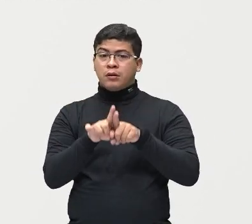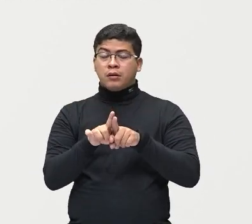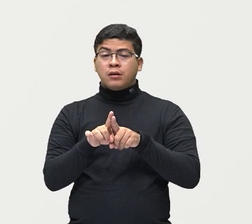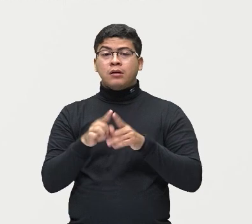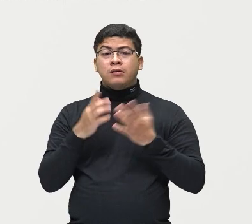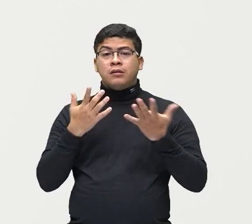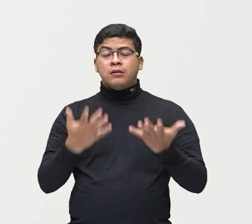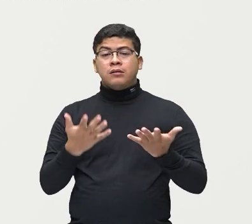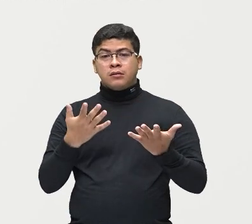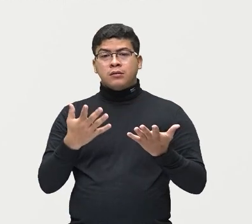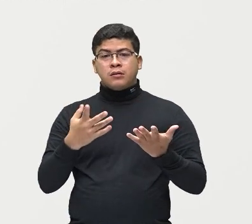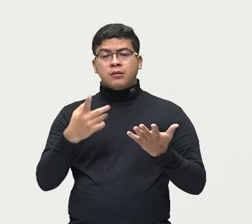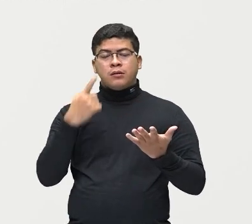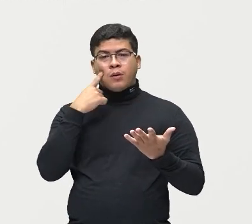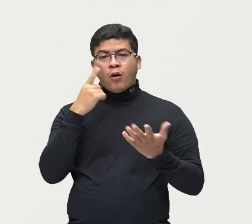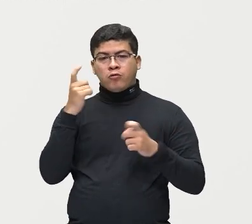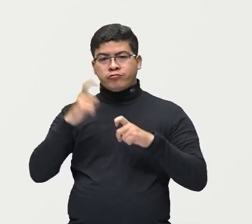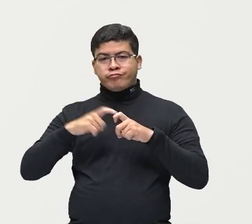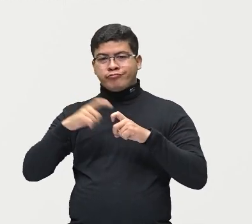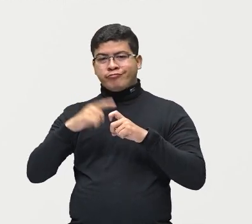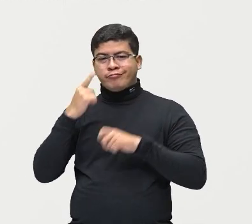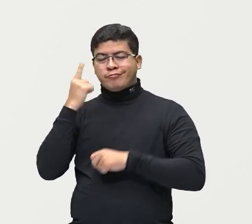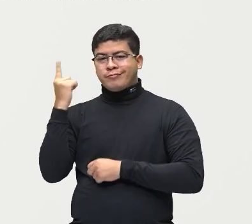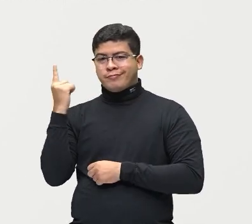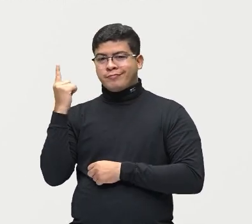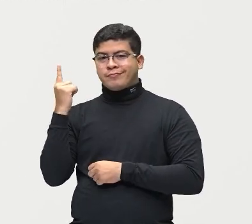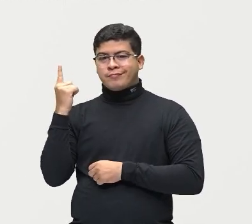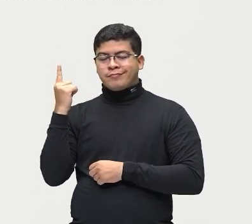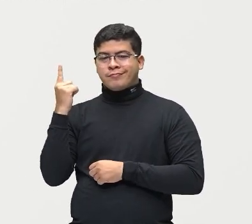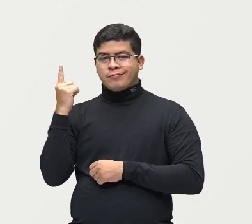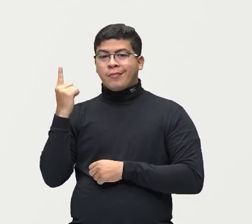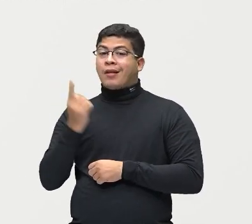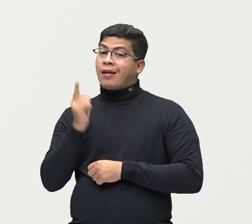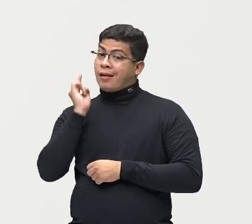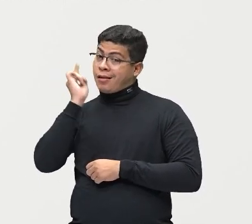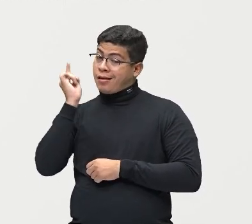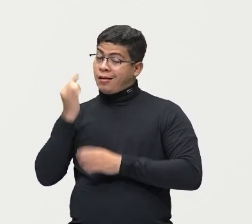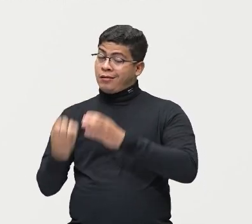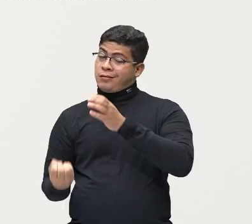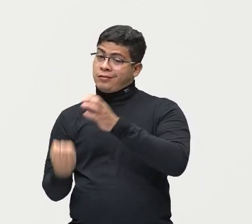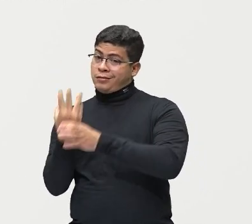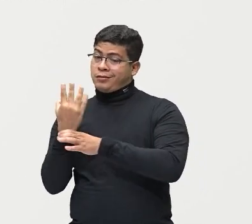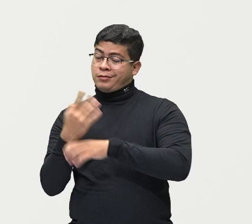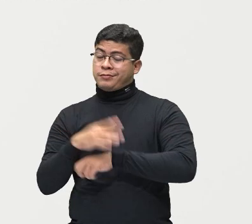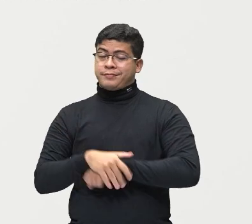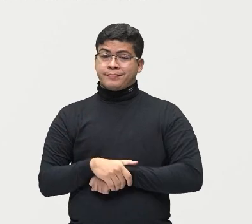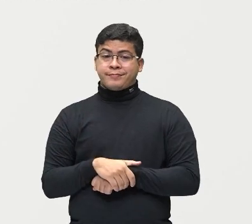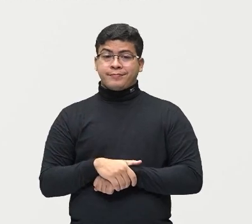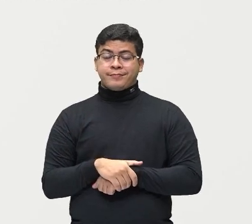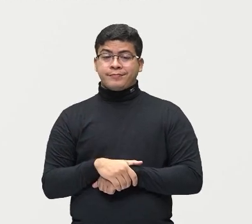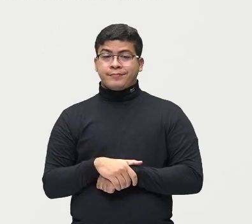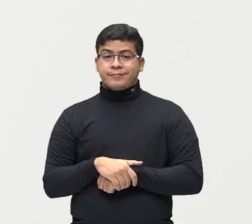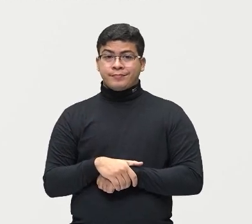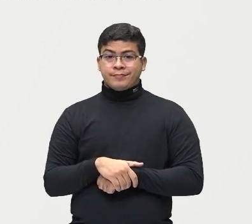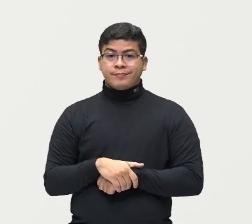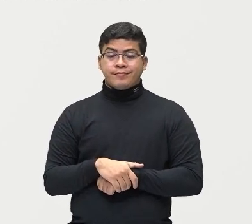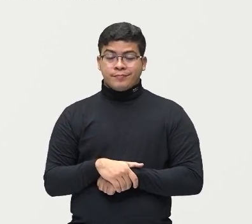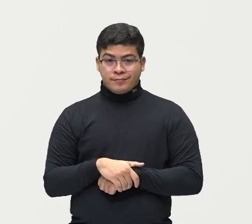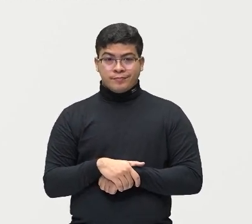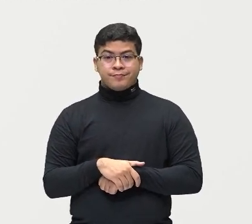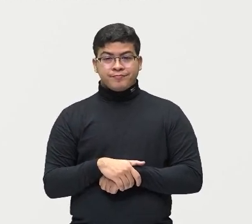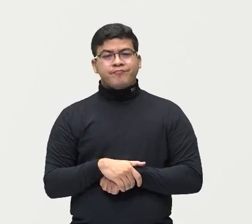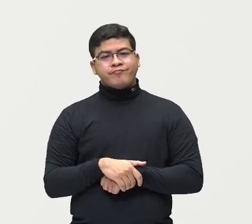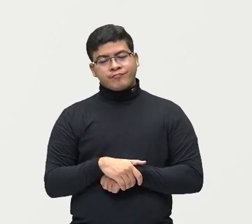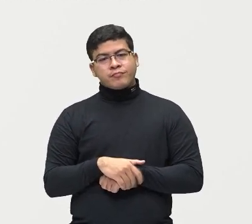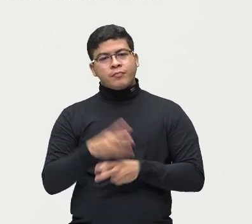desenvolvida por esse médico, Jonas Salk, que vocês observam aí na imagem. E aí, né, a gente observa que ela